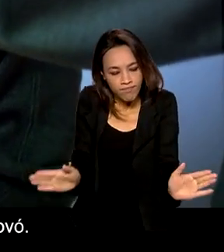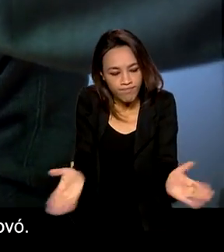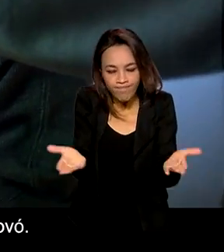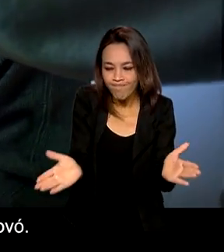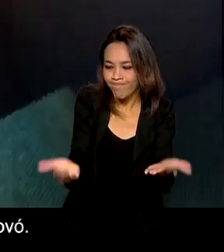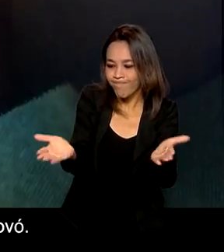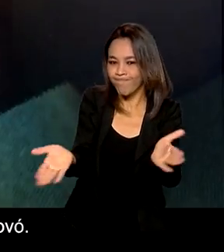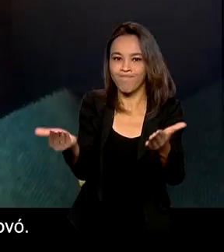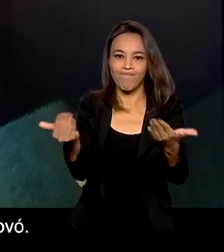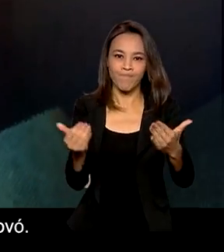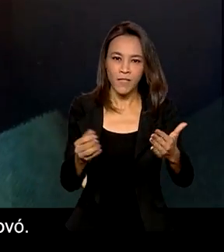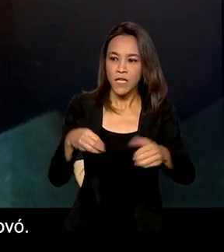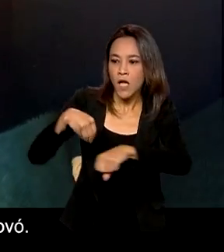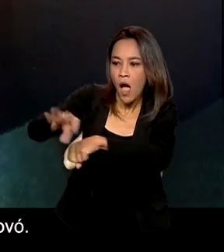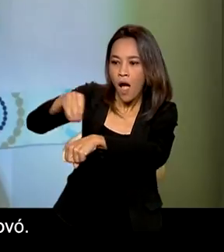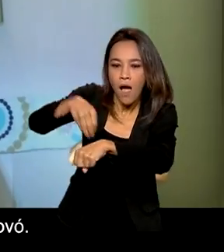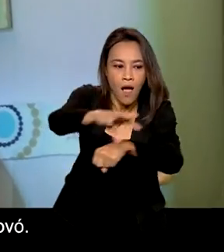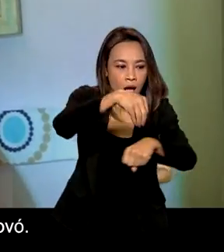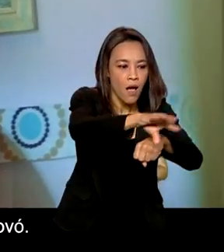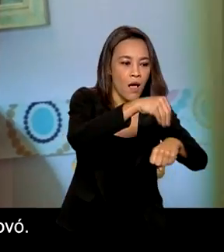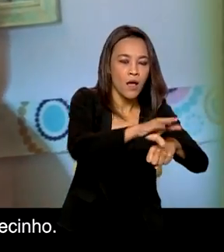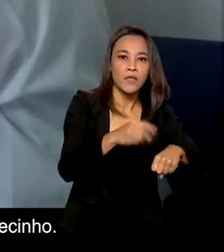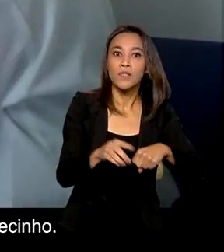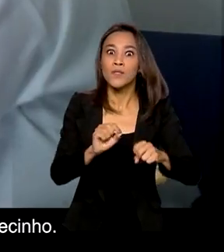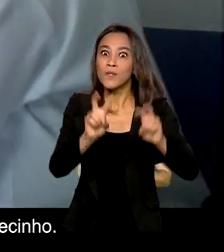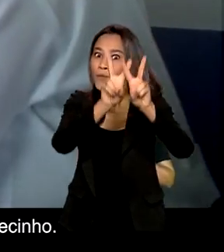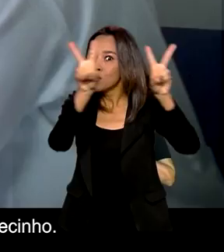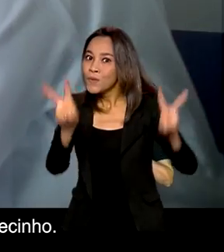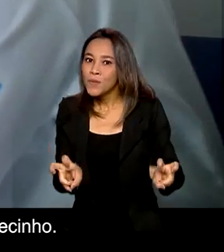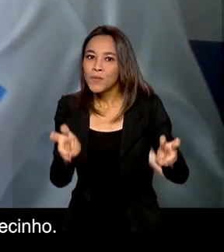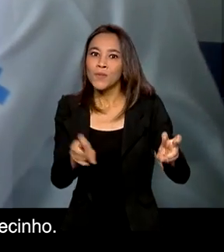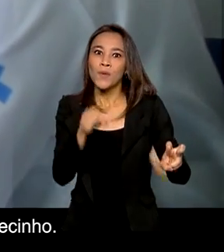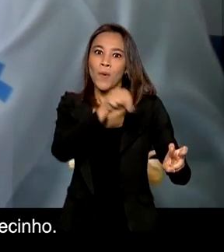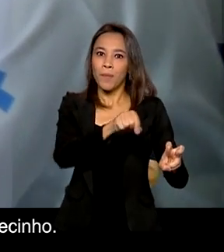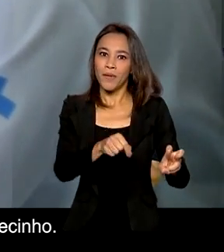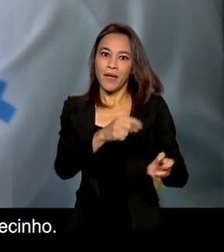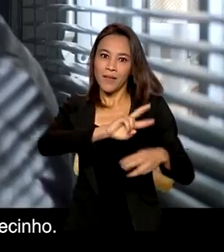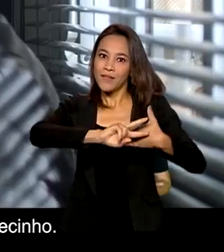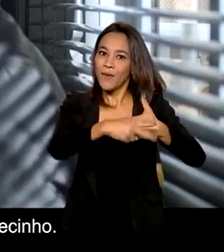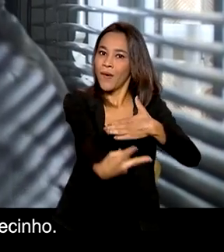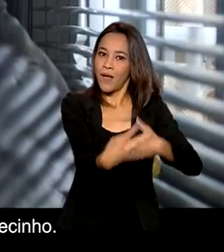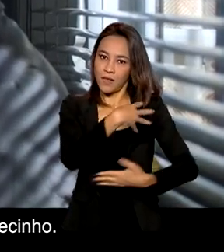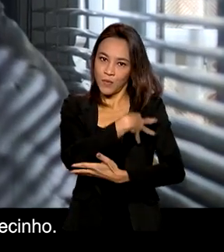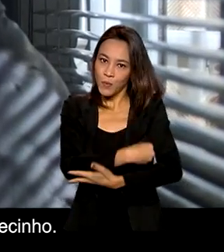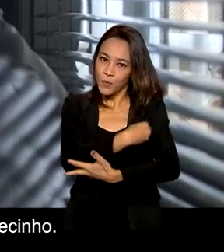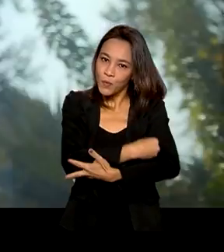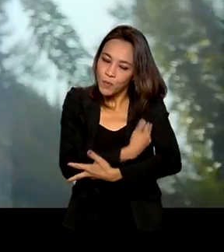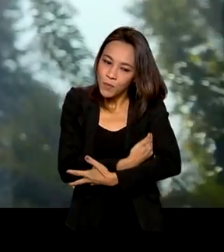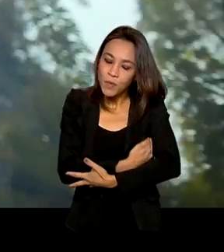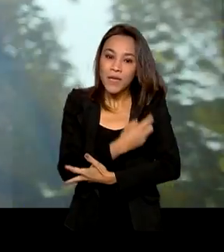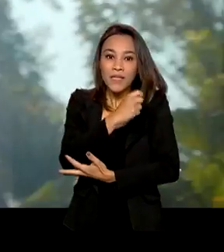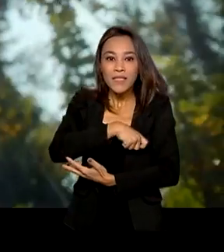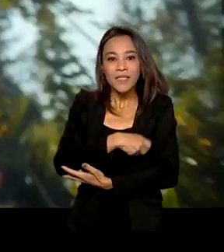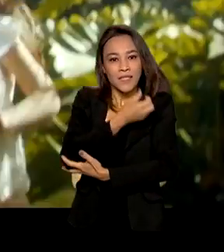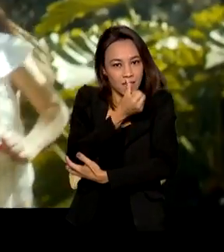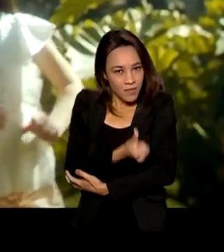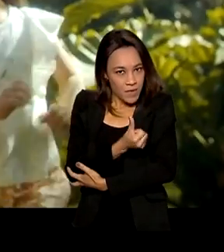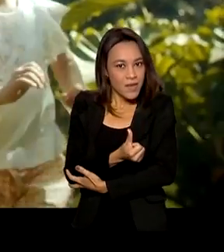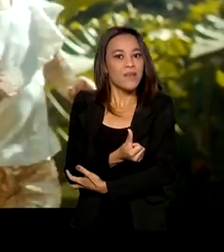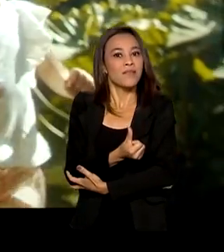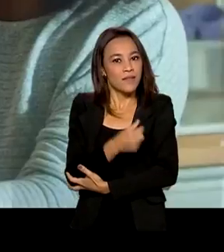e informar a população sobre os benefícios do aleitamento materno exclusivo nos primeiros 6 meses de vida e